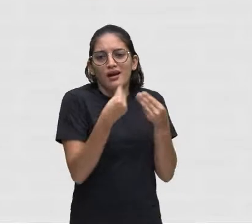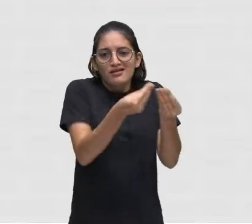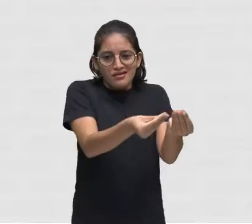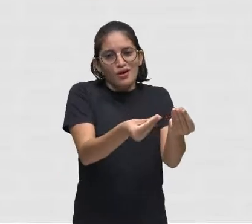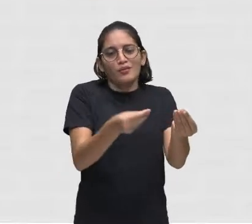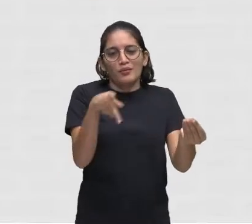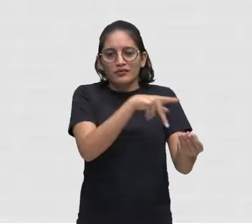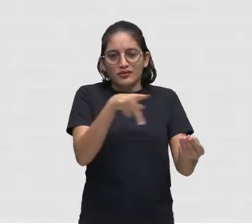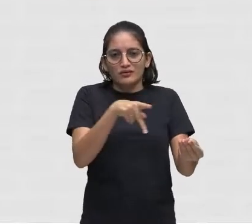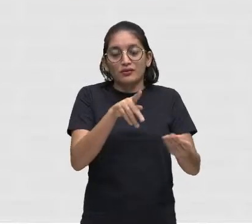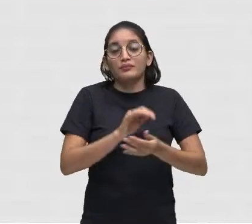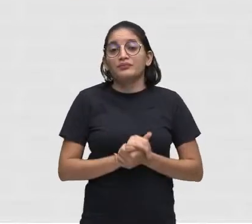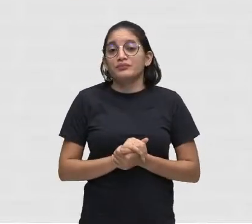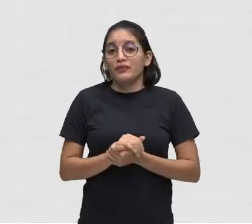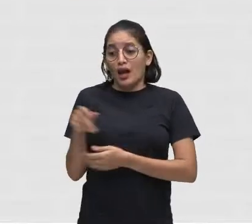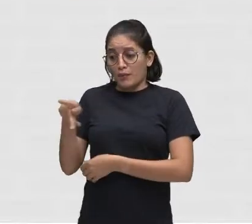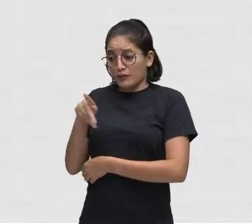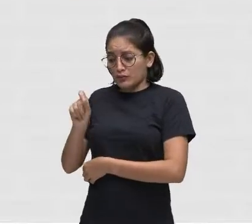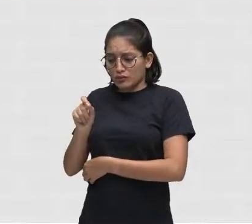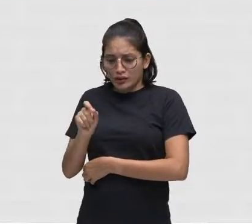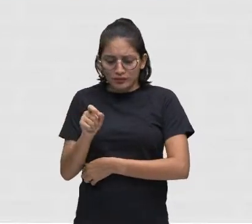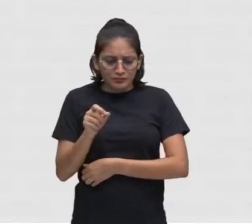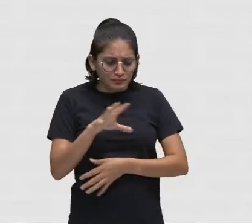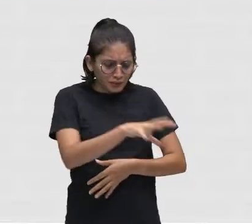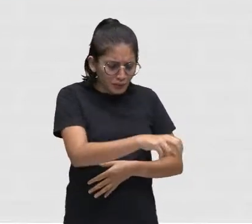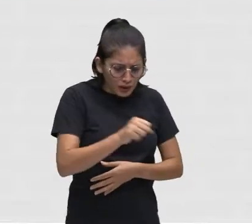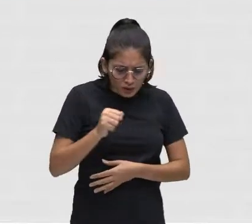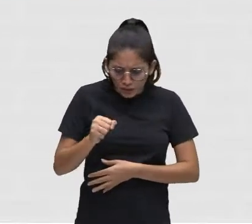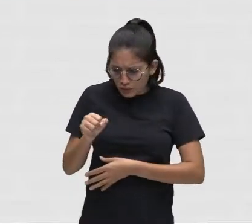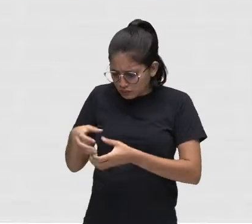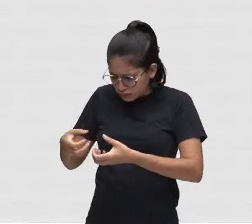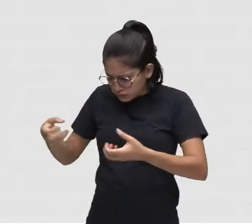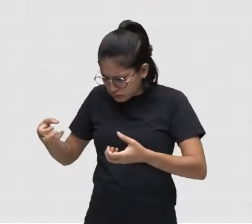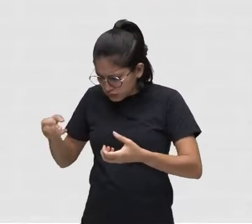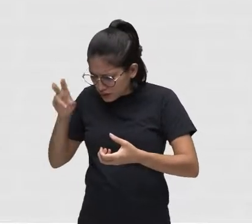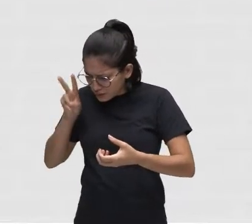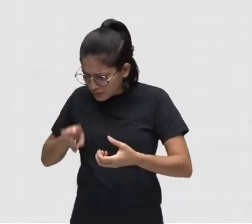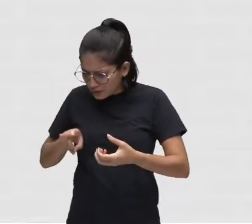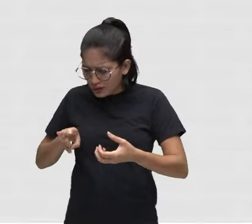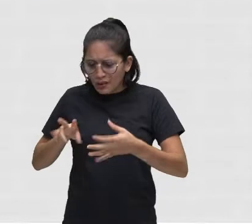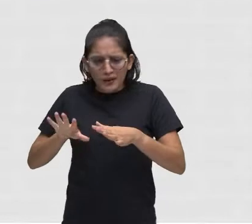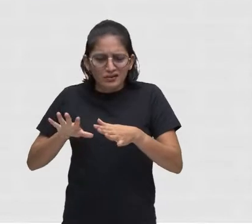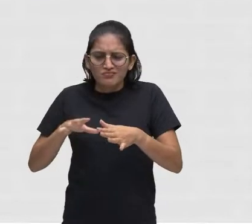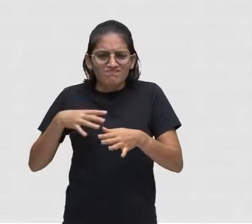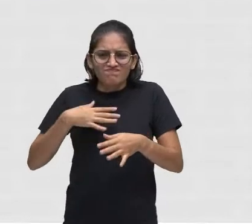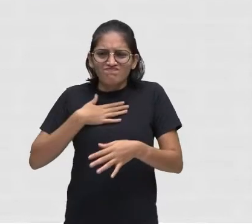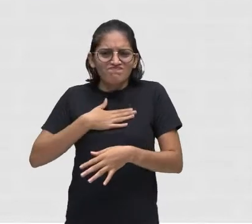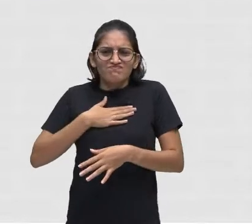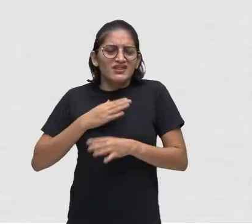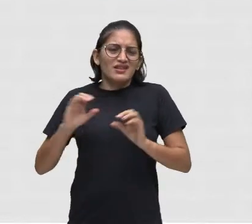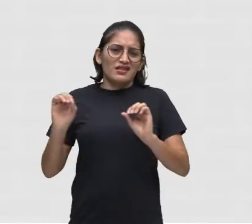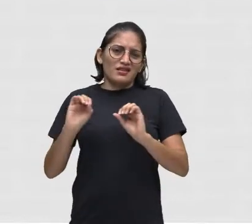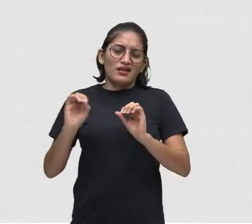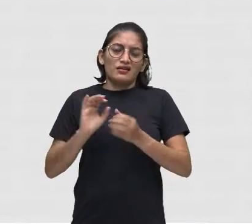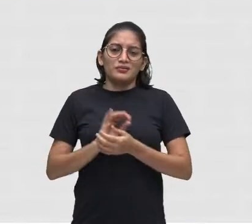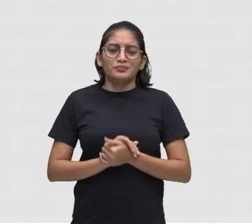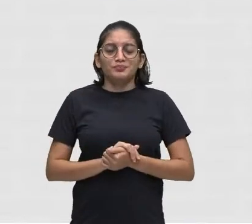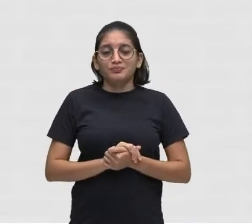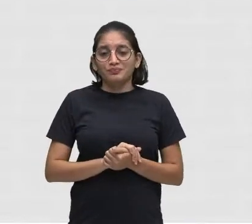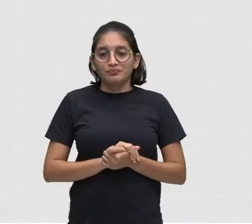A professora fez o quê? Abriu o presente por último, mas com muito desgosto. Então, assim,